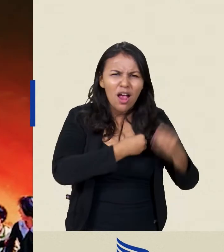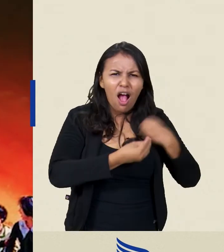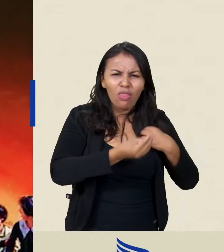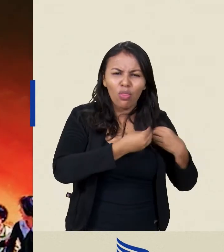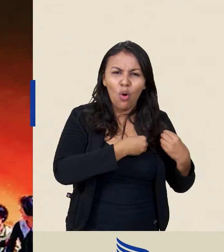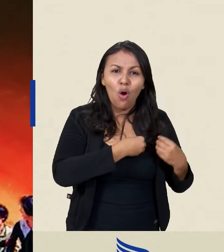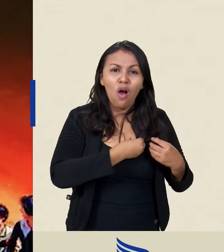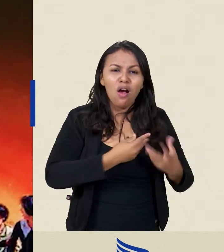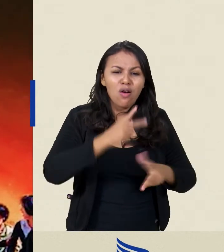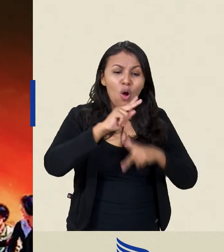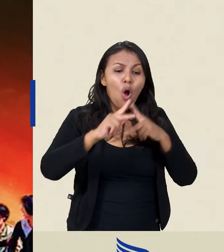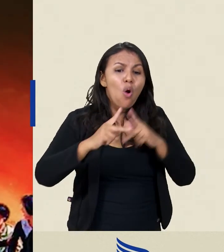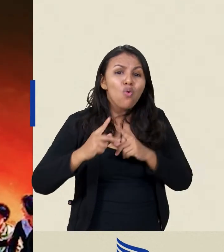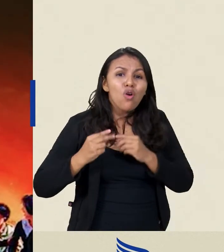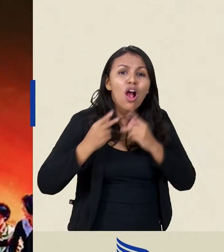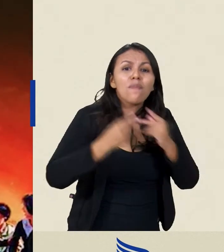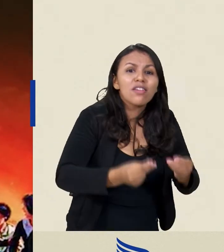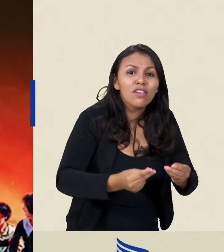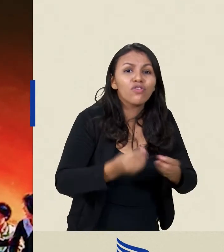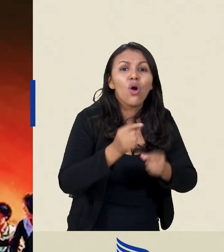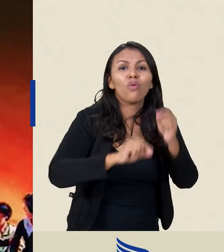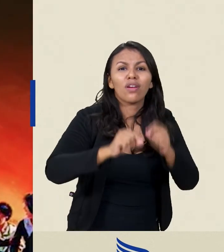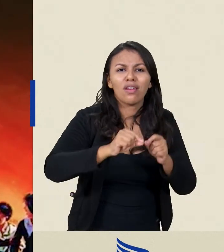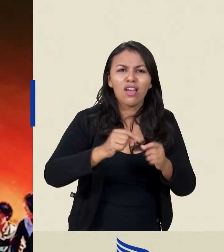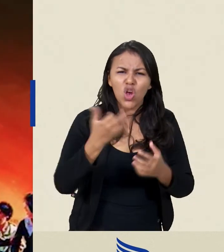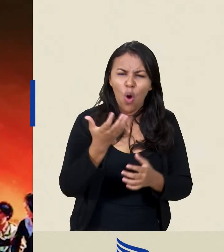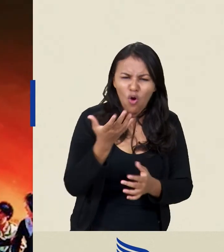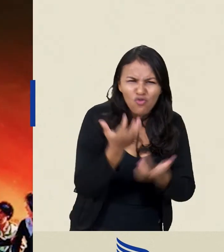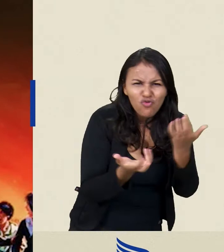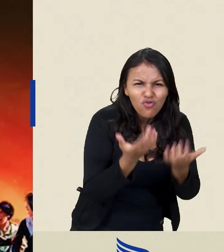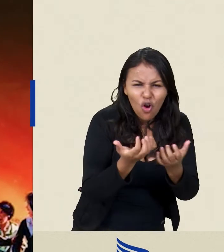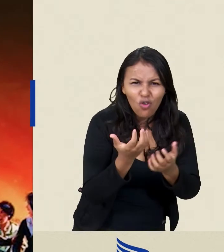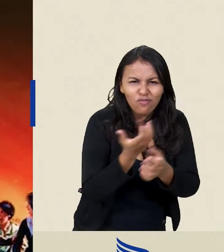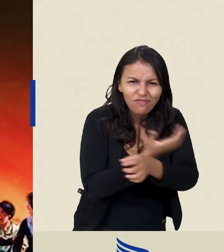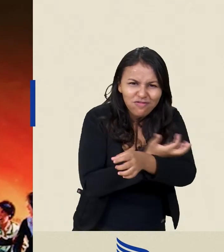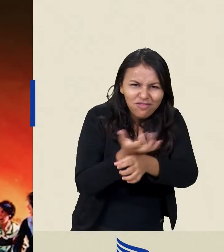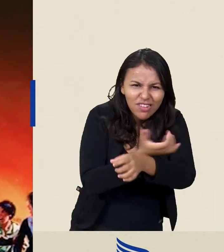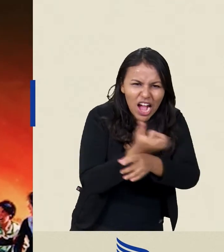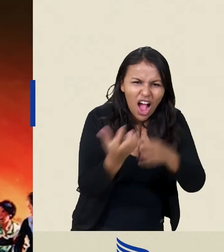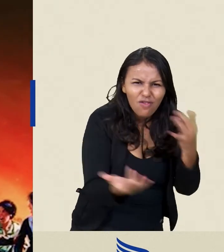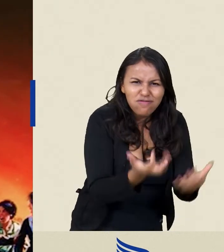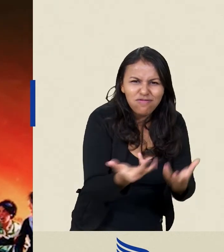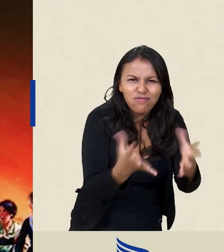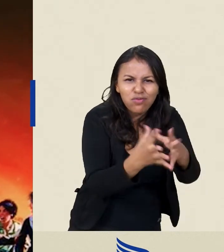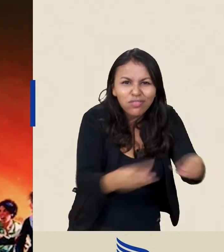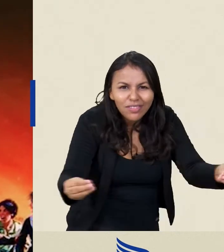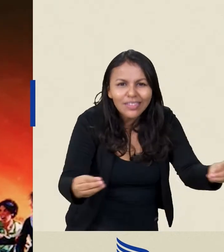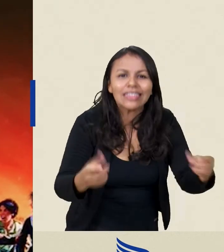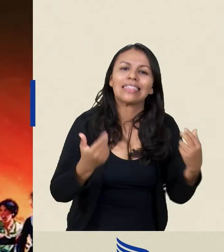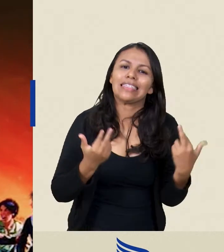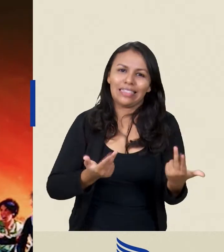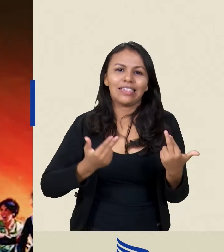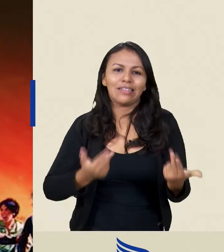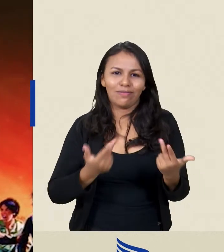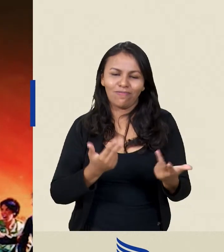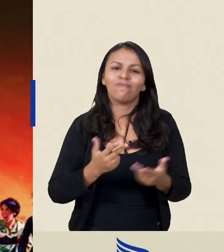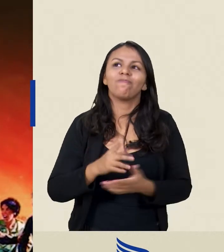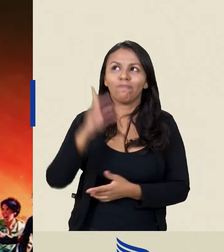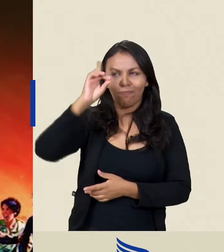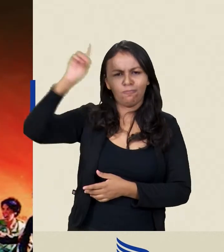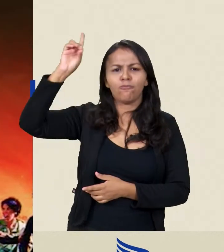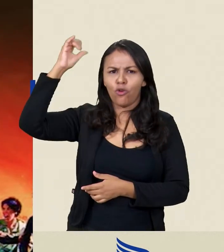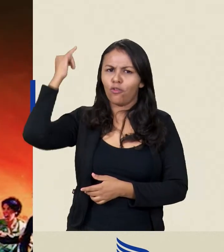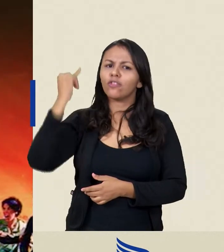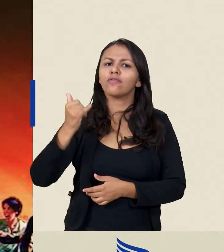na terra. Serão como a palha, e o dia que está para vir os abrasará, diz o Senhor dos